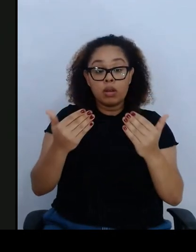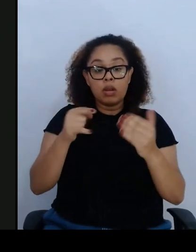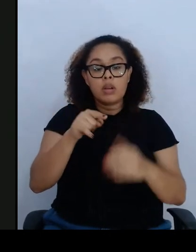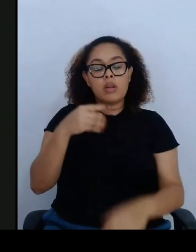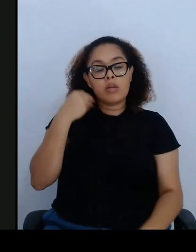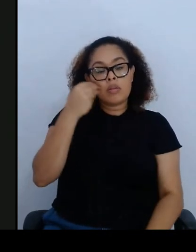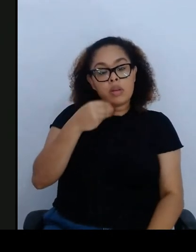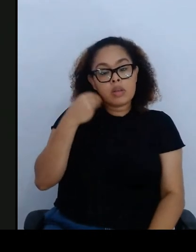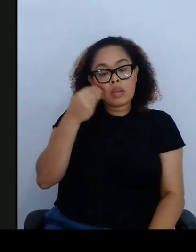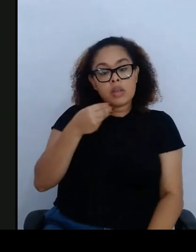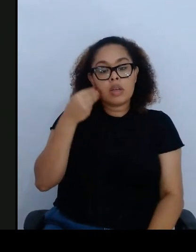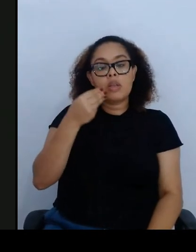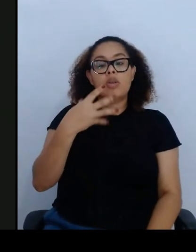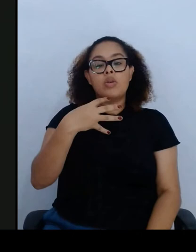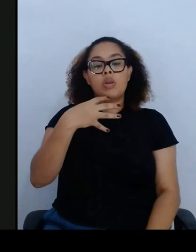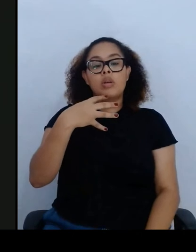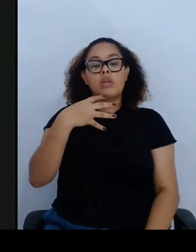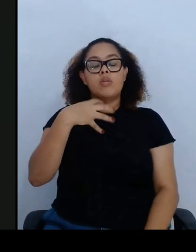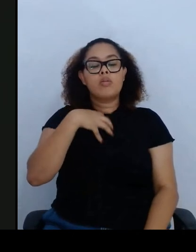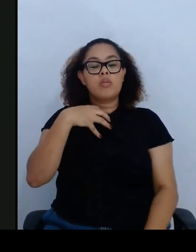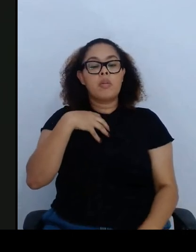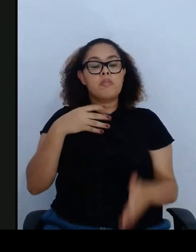era sempre um momento parcial